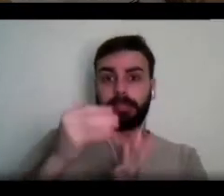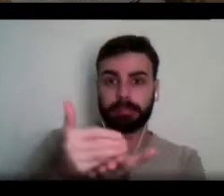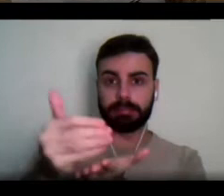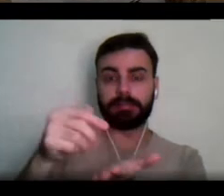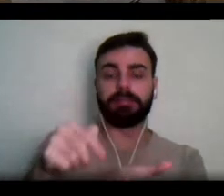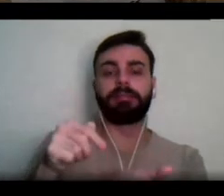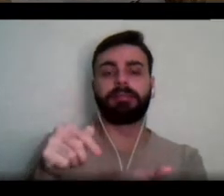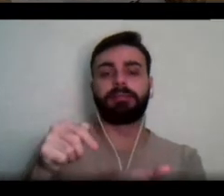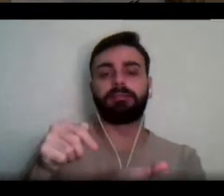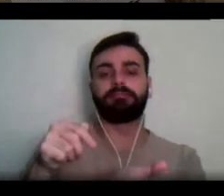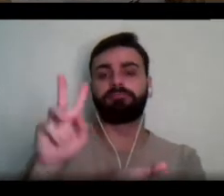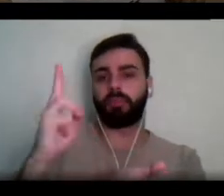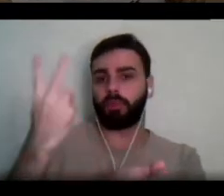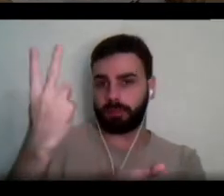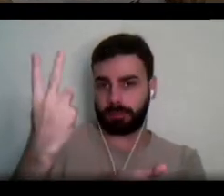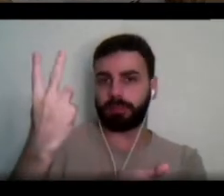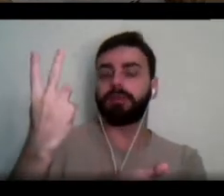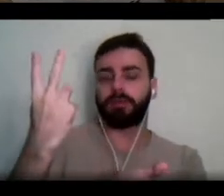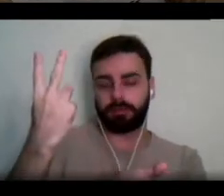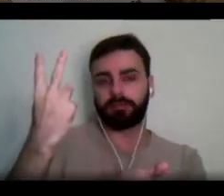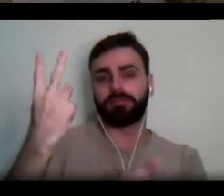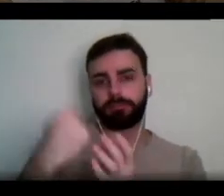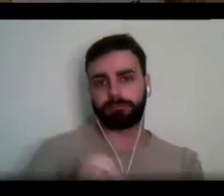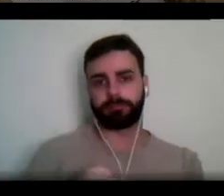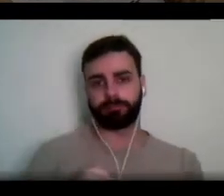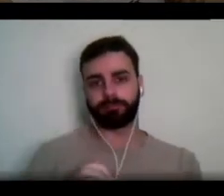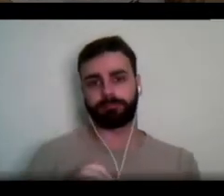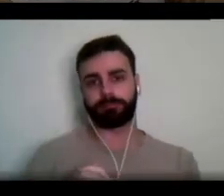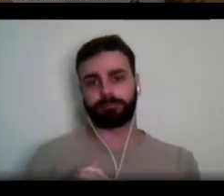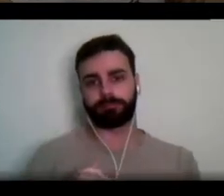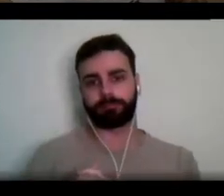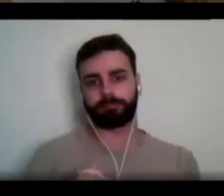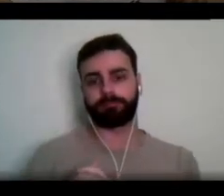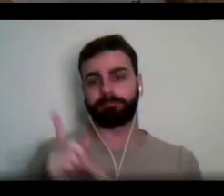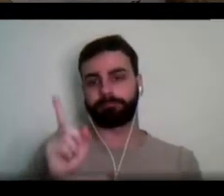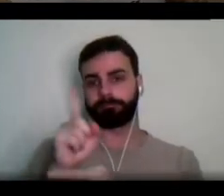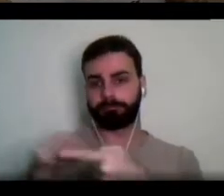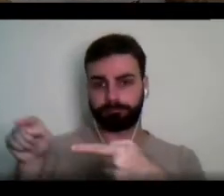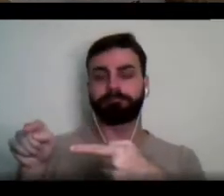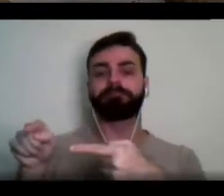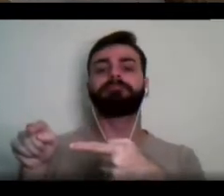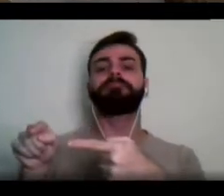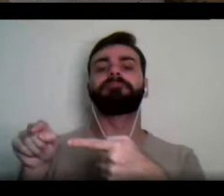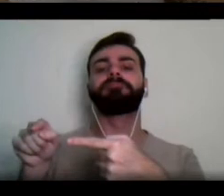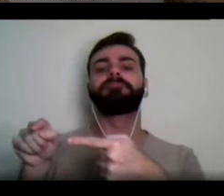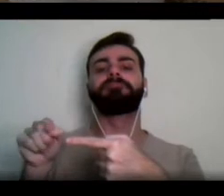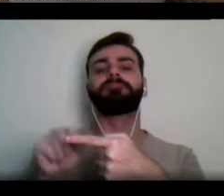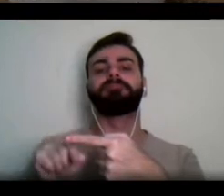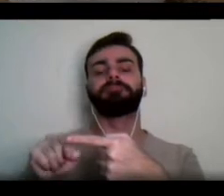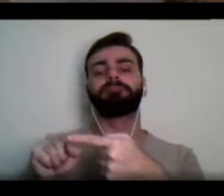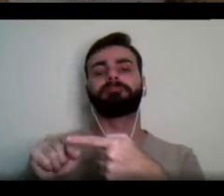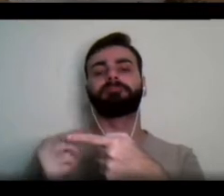a menos a velocidade inicial ao quadrado